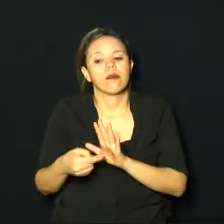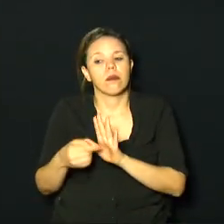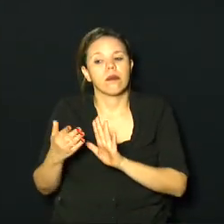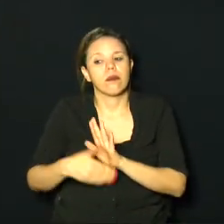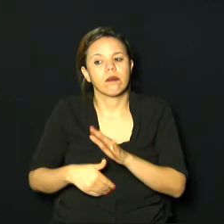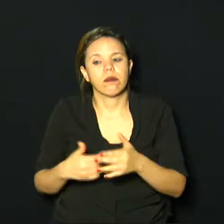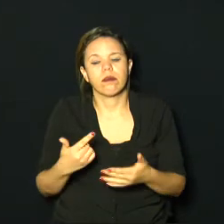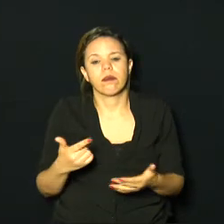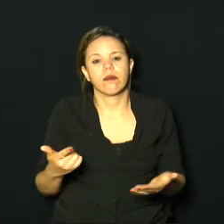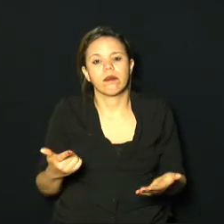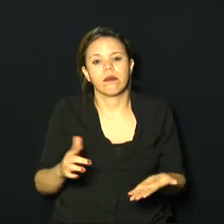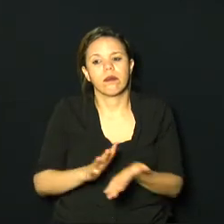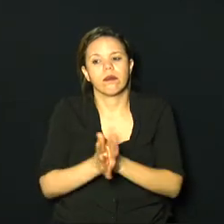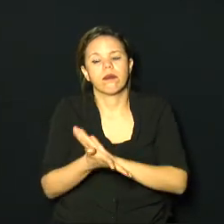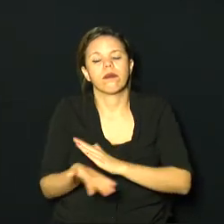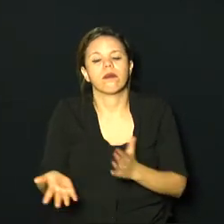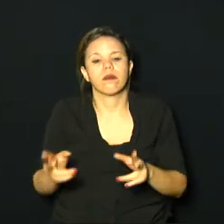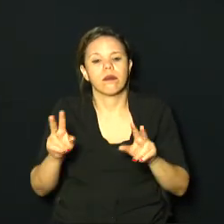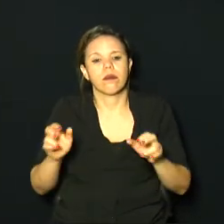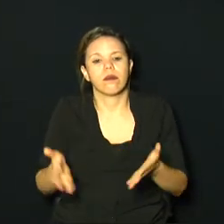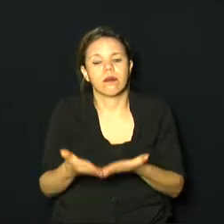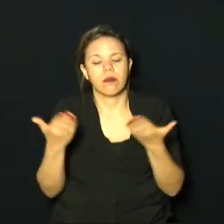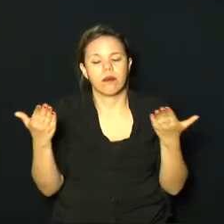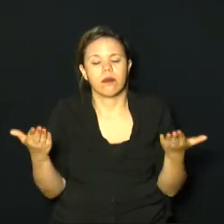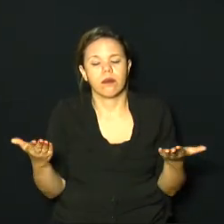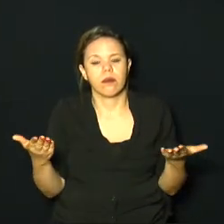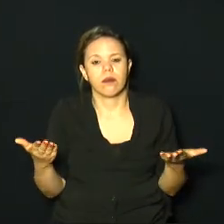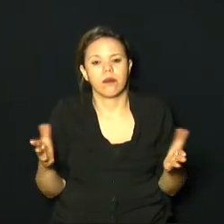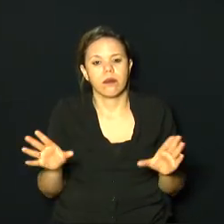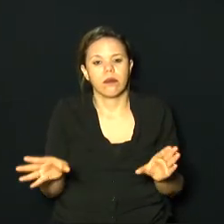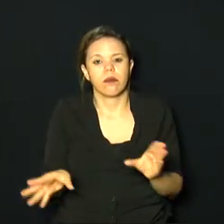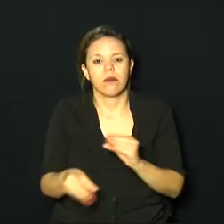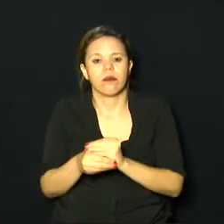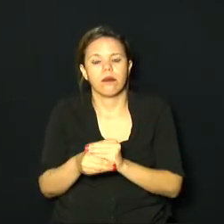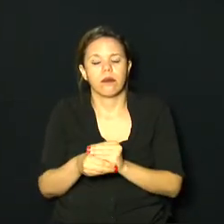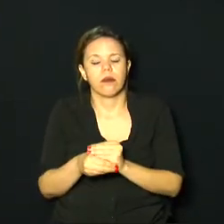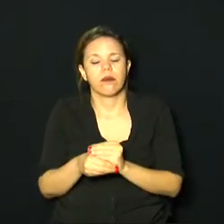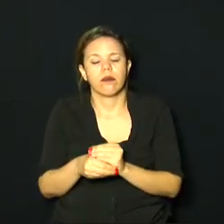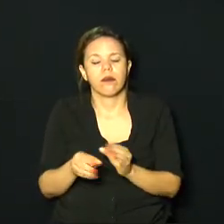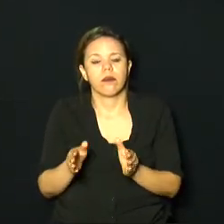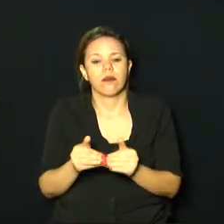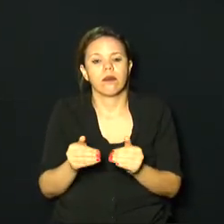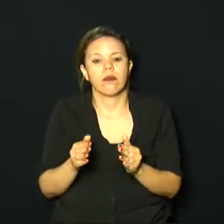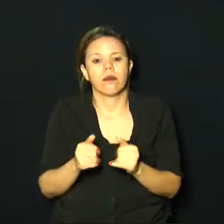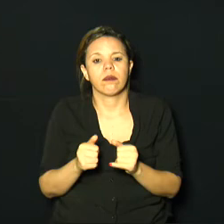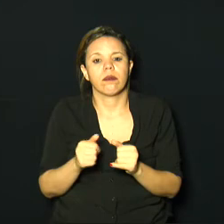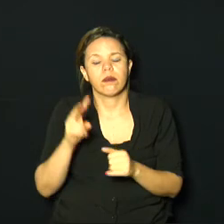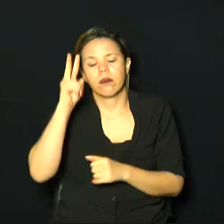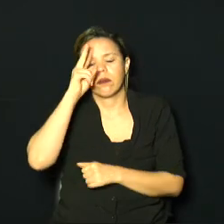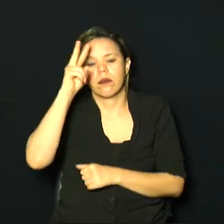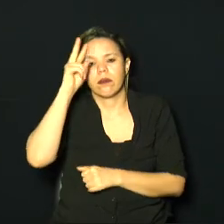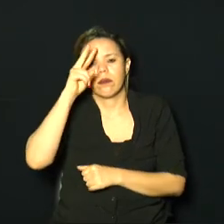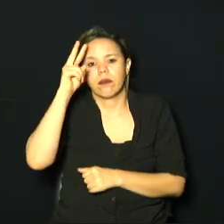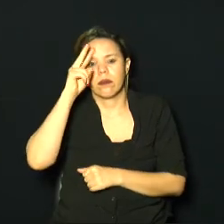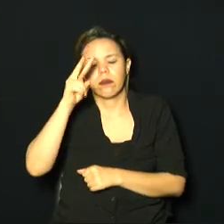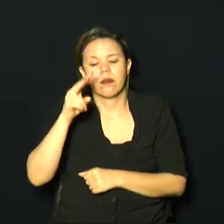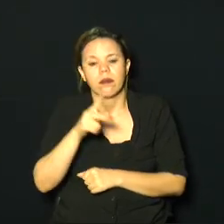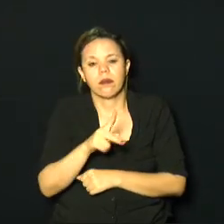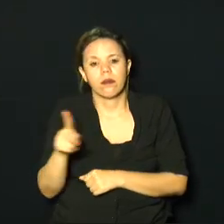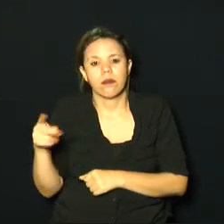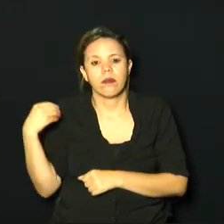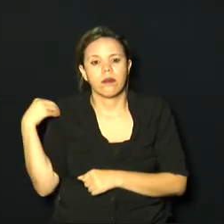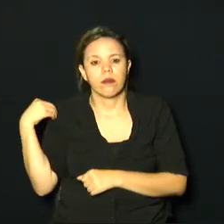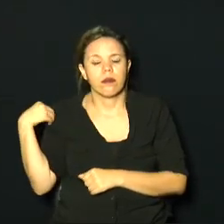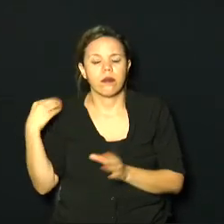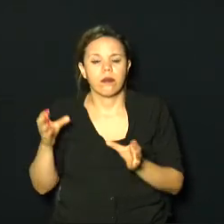desigualdade muito grande, né? E gostaria de concluir também fazendo esse apelo, como foi bem lembrado pelo presidente da